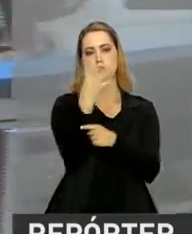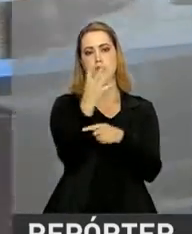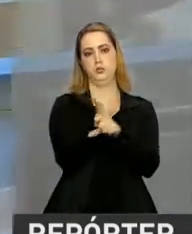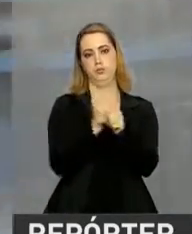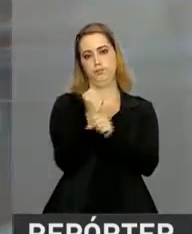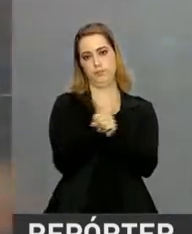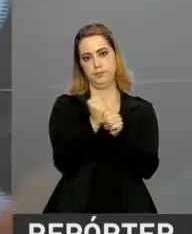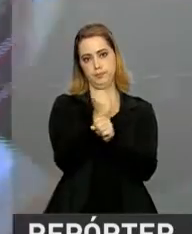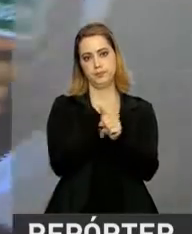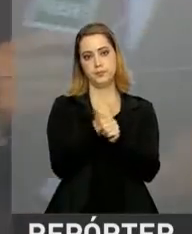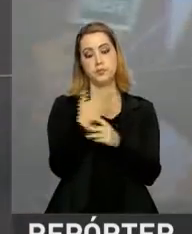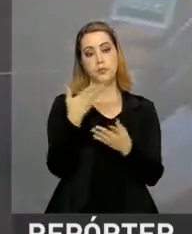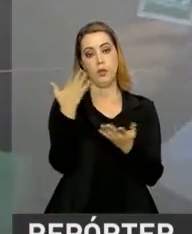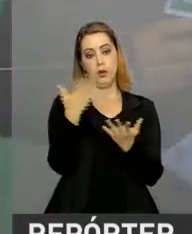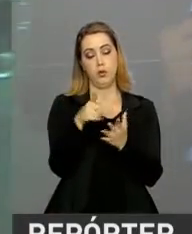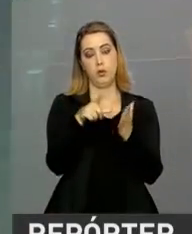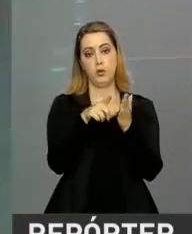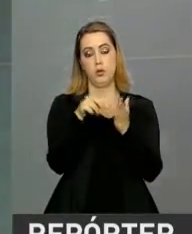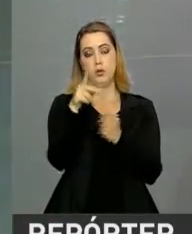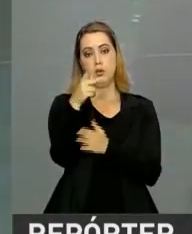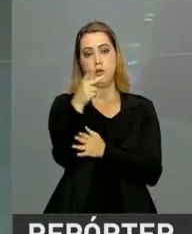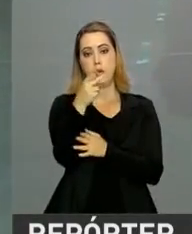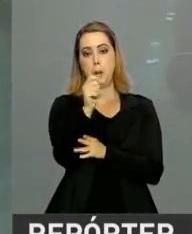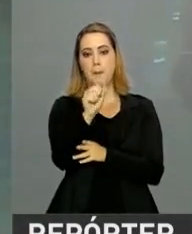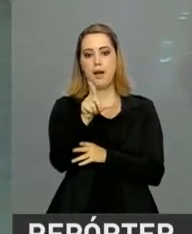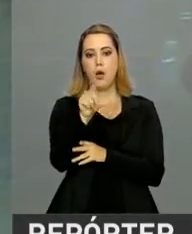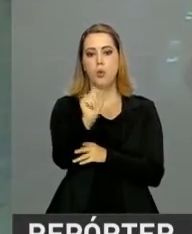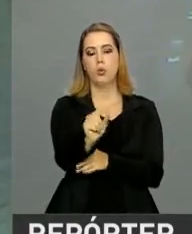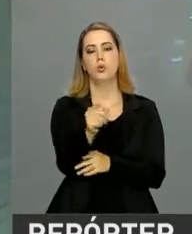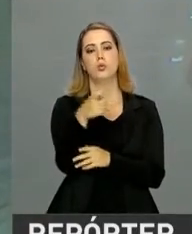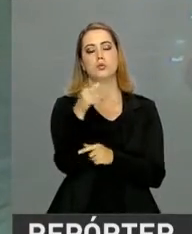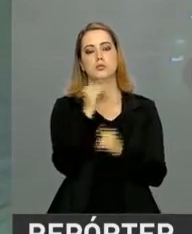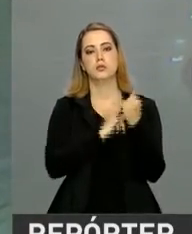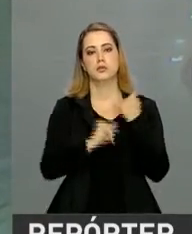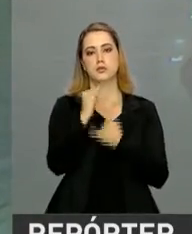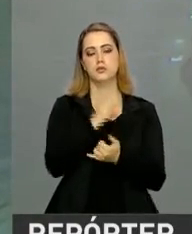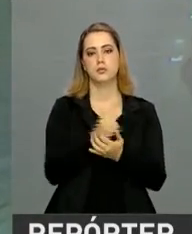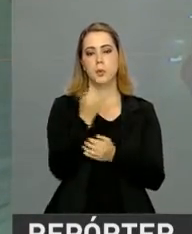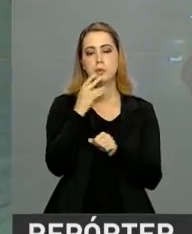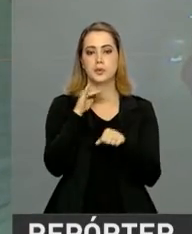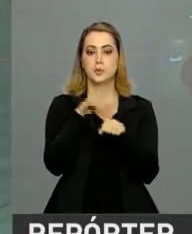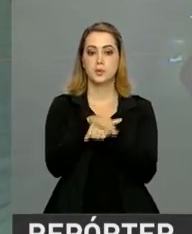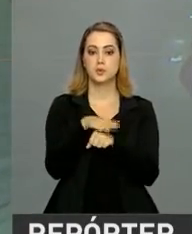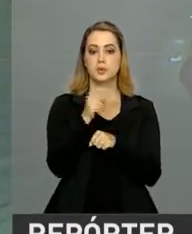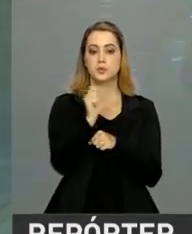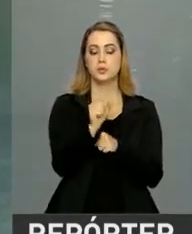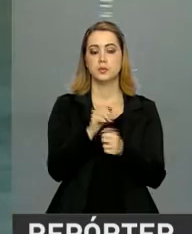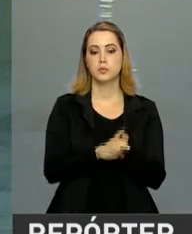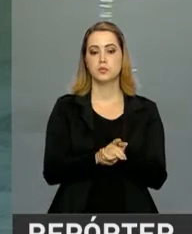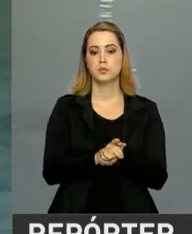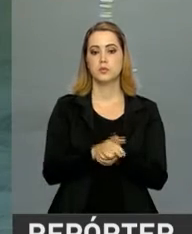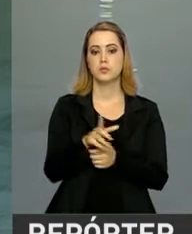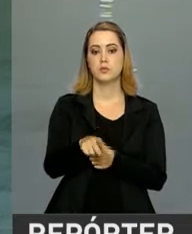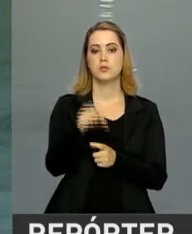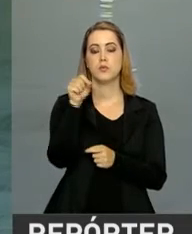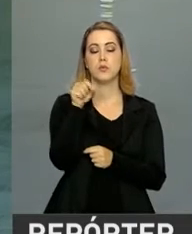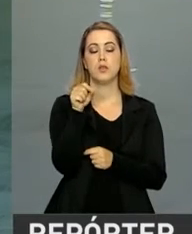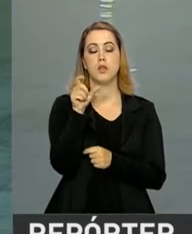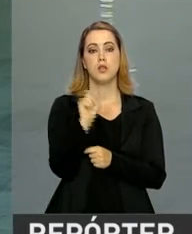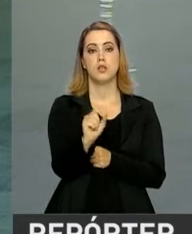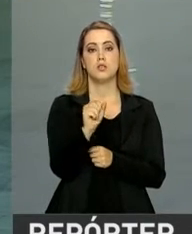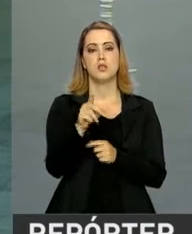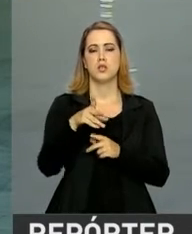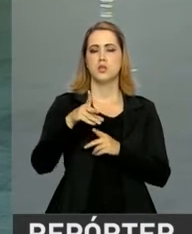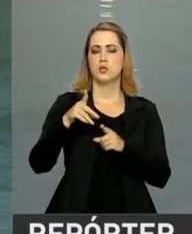vivo repórter paulo la sálvia tem as informações pra gente boa noite paulo boa noite zé luís a decisão do comitê de política